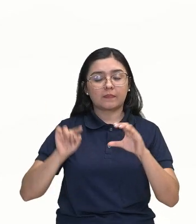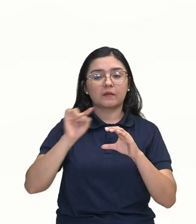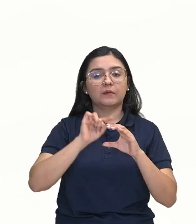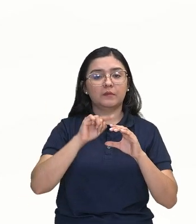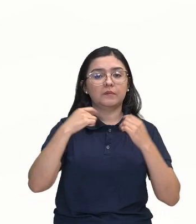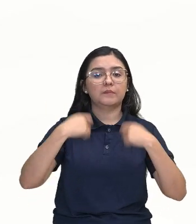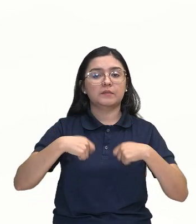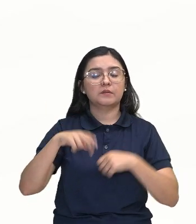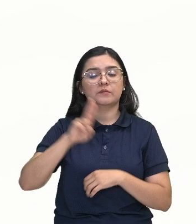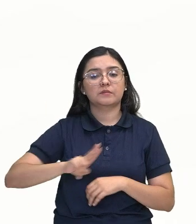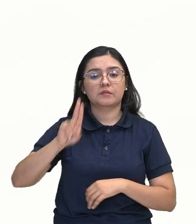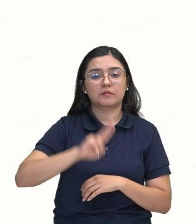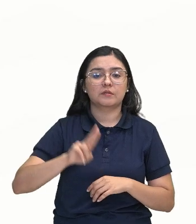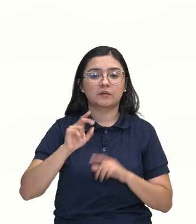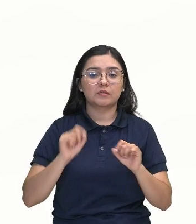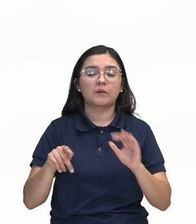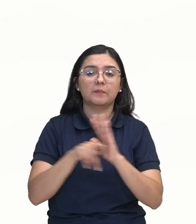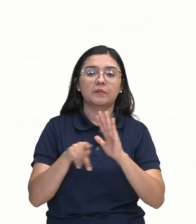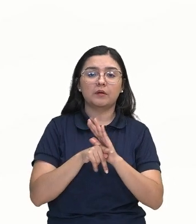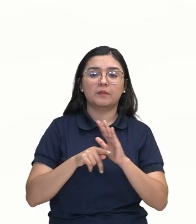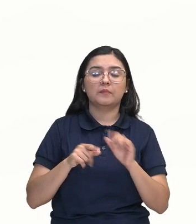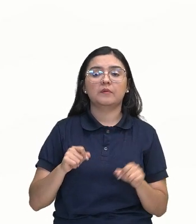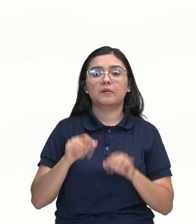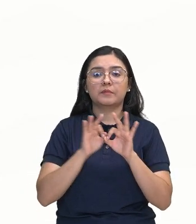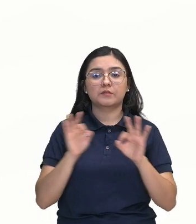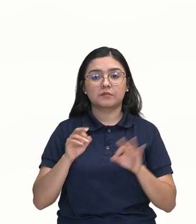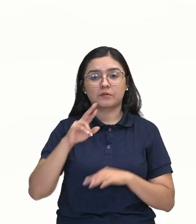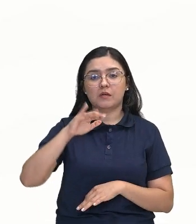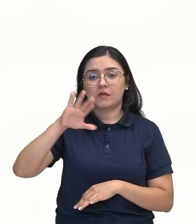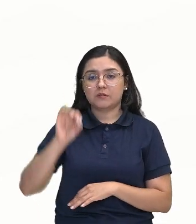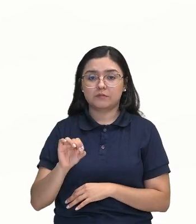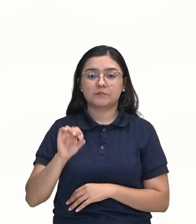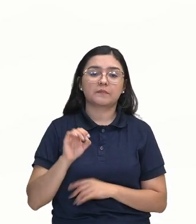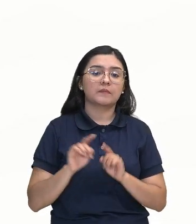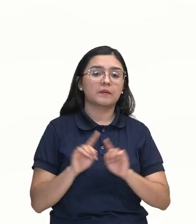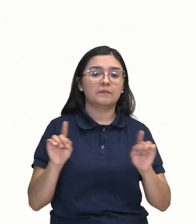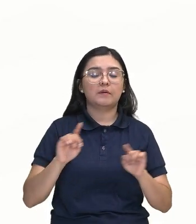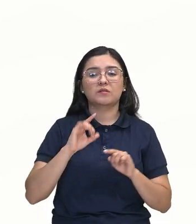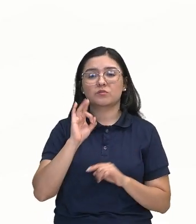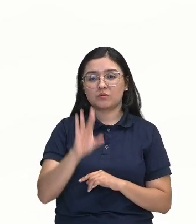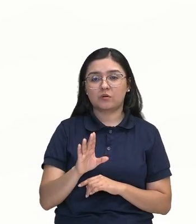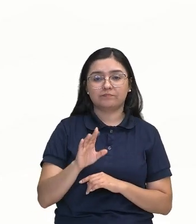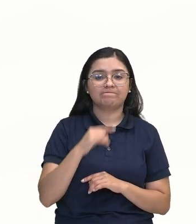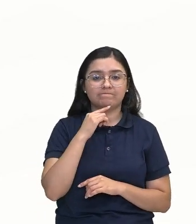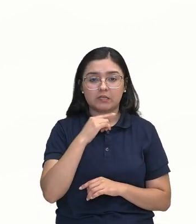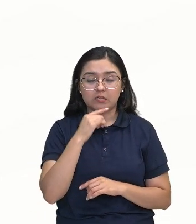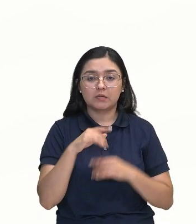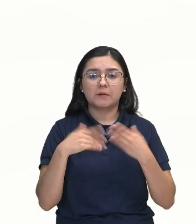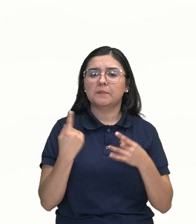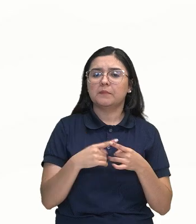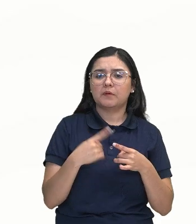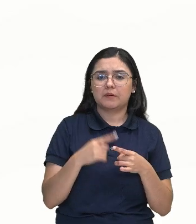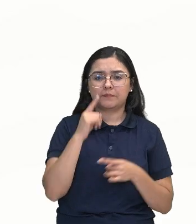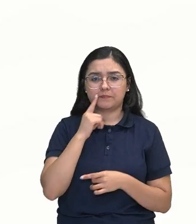gente vai utilizar a medida do seu raio. Porém, somente isso não é suficiente. Por quê? Olha só,